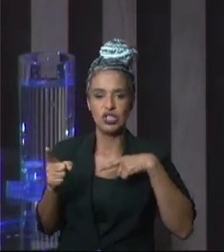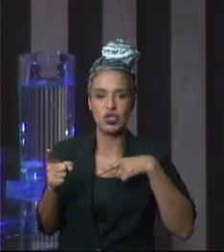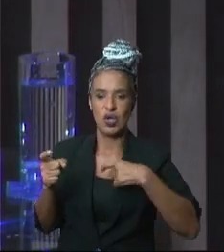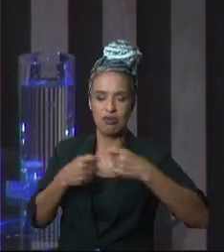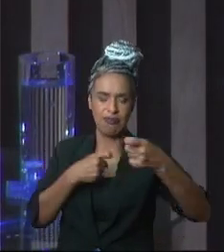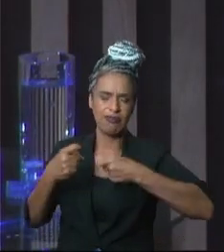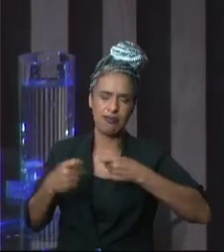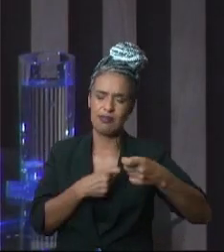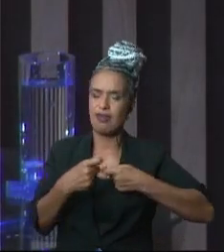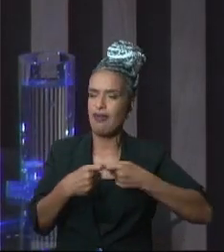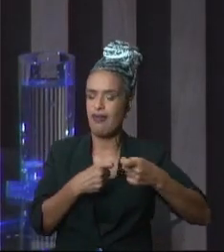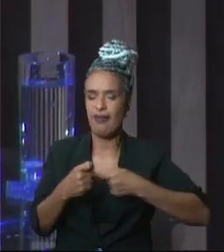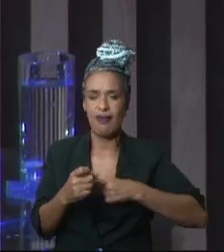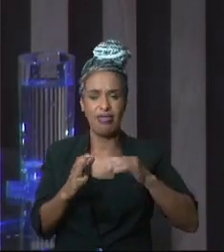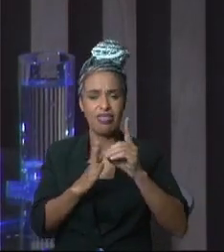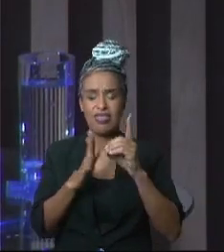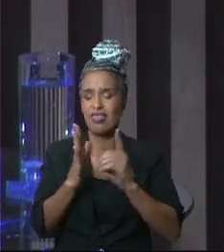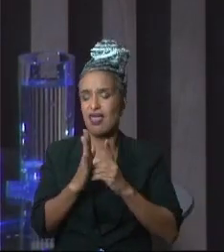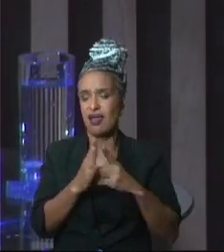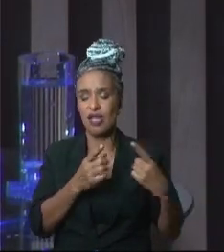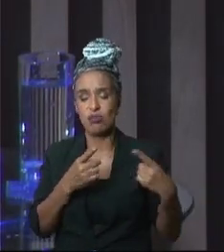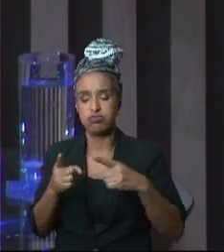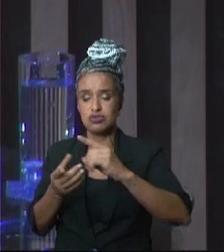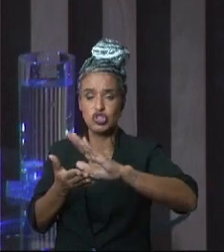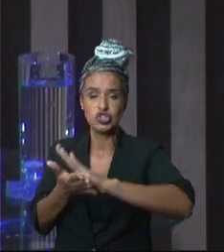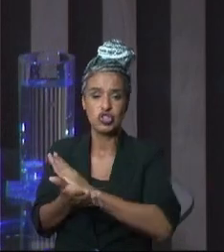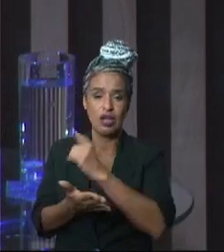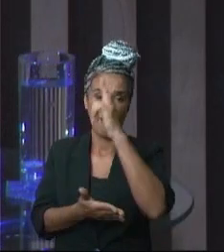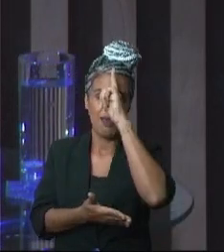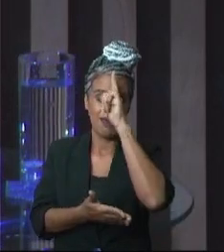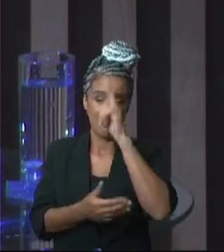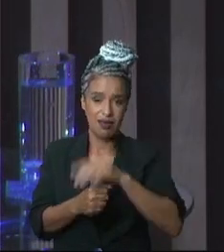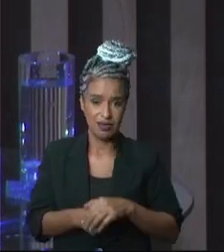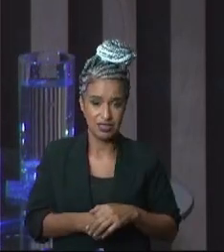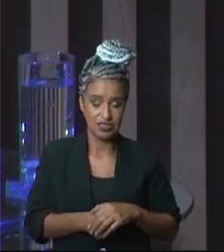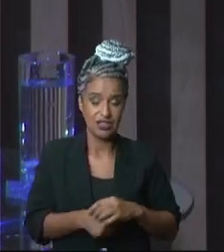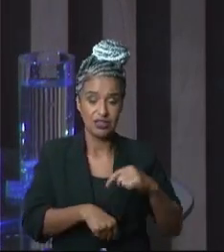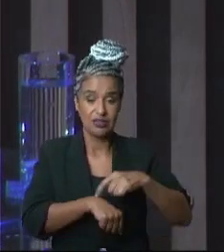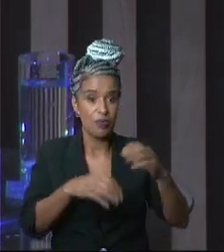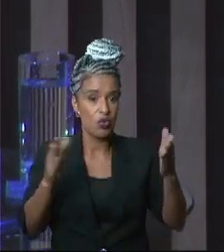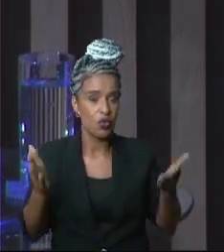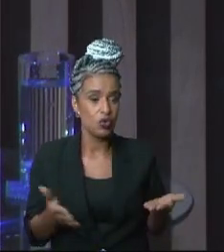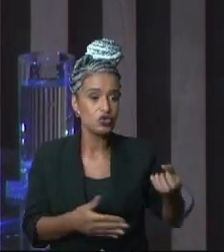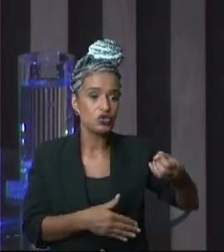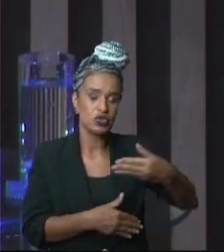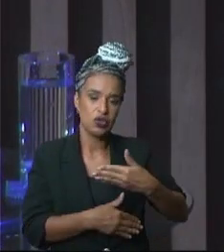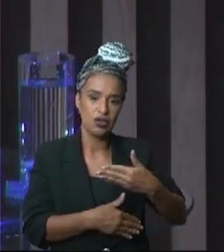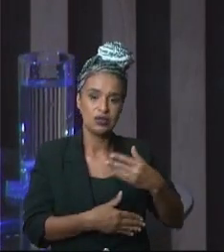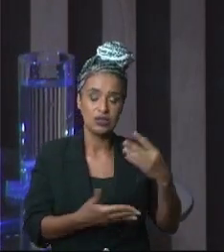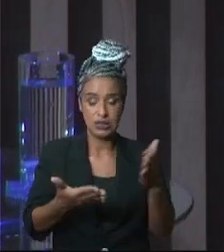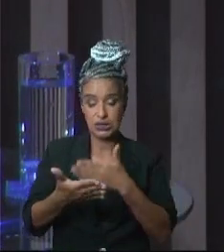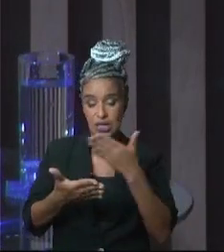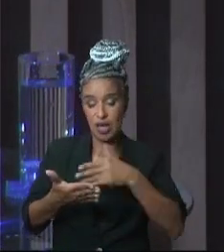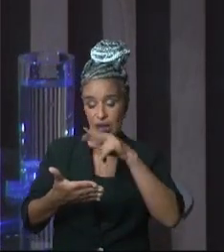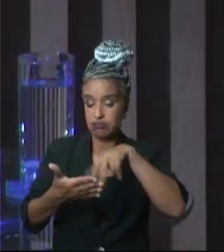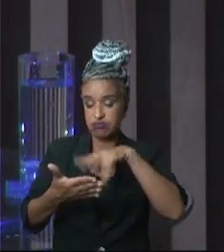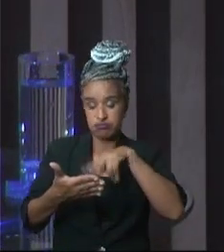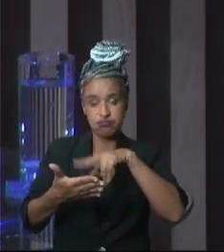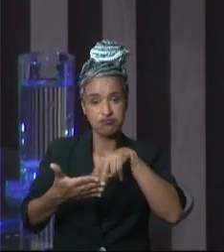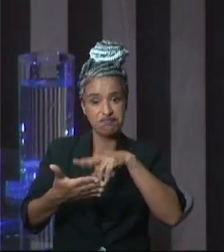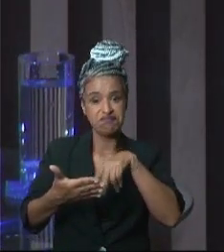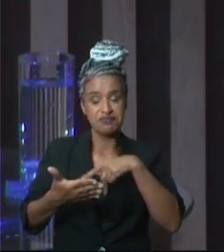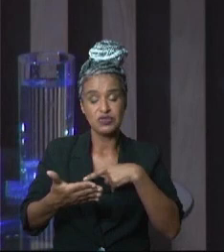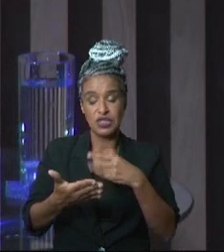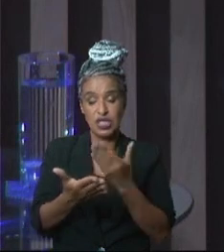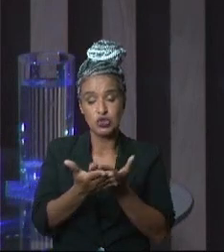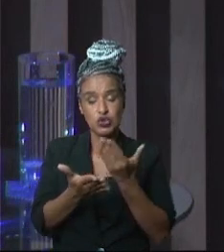dura décadas e destrói a Grécia, de que nós estaríamos hoje numa nova armadilha de Tucídides. E quando você lê o livro do Graham Allison, e ele faz